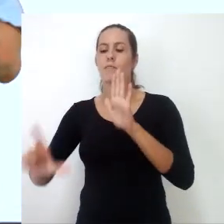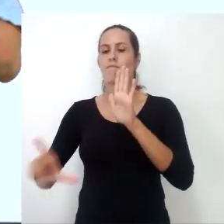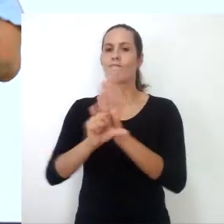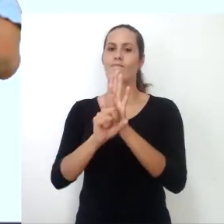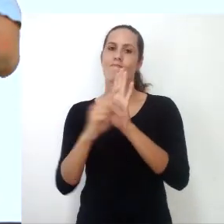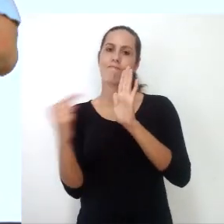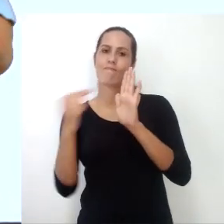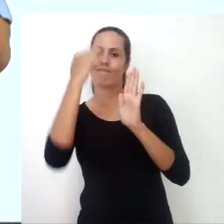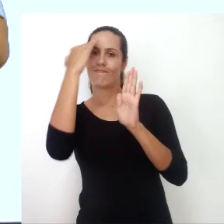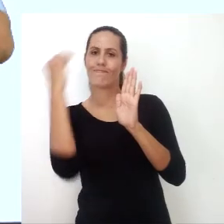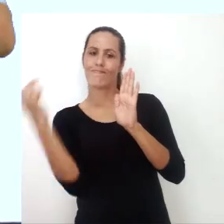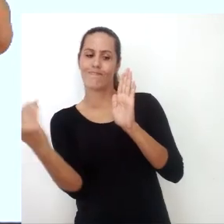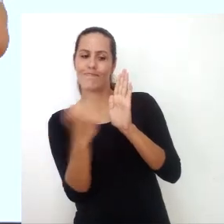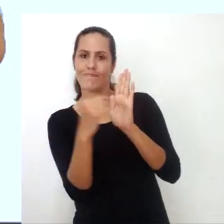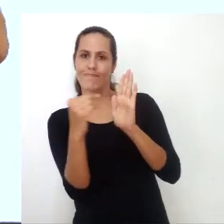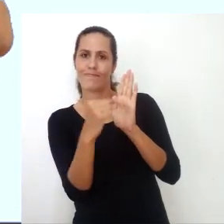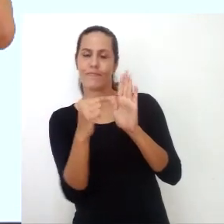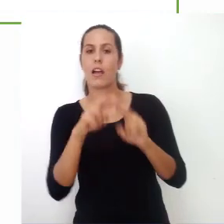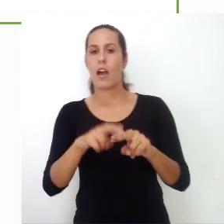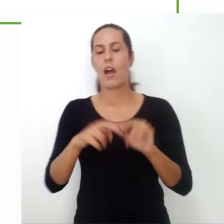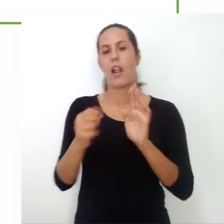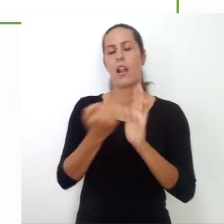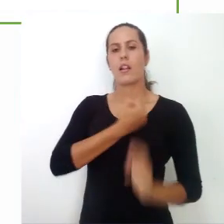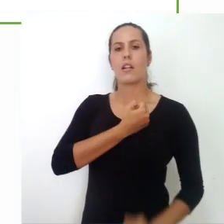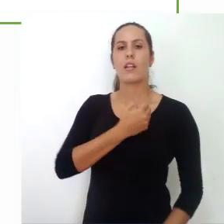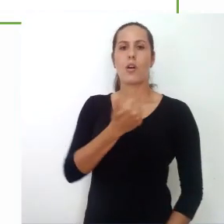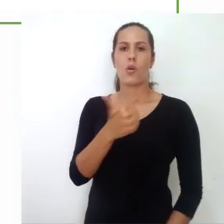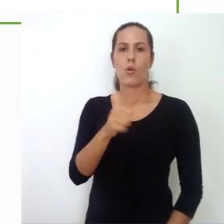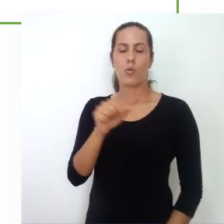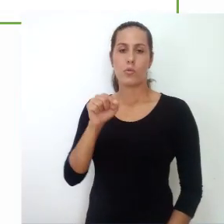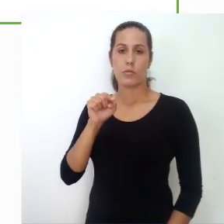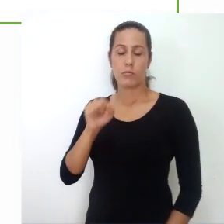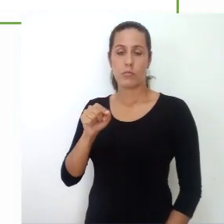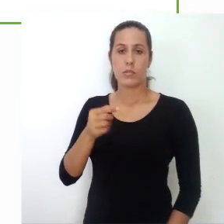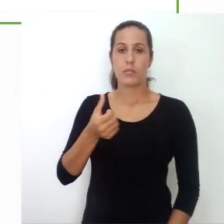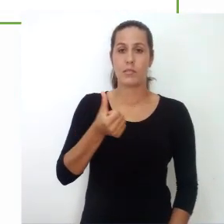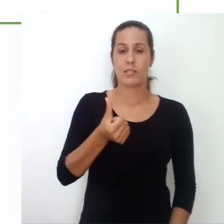na lei. Veja só, por meio da lei